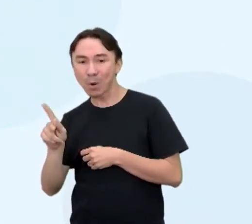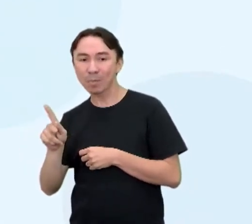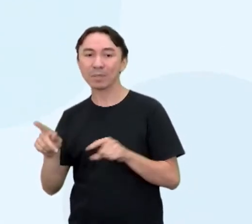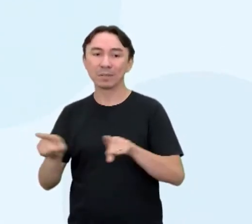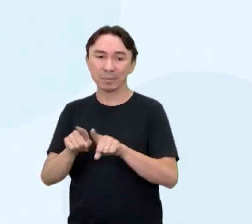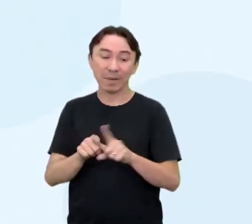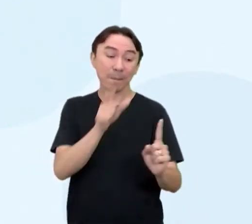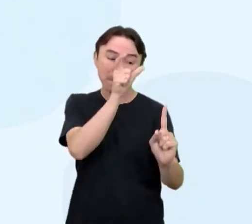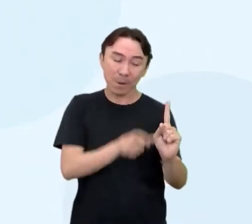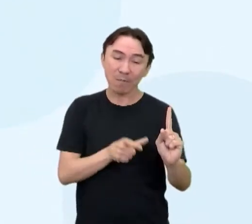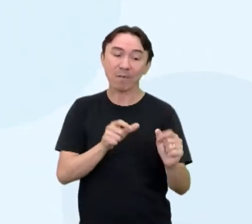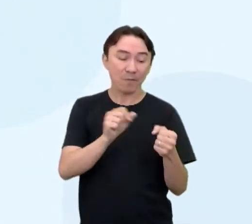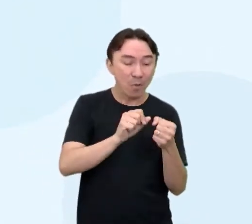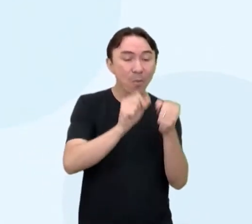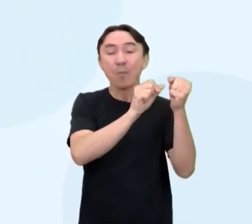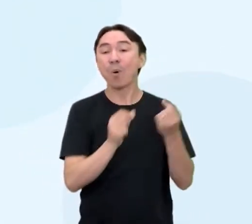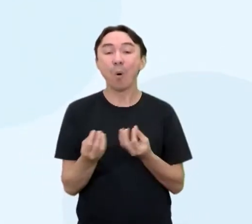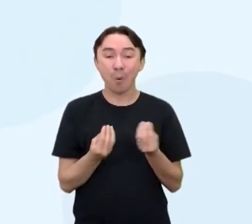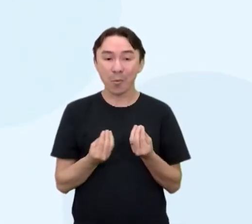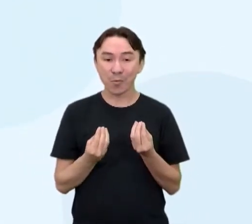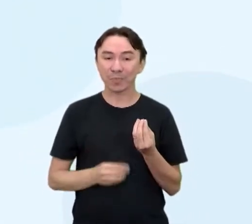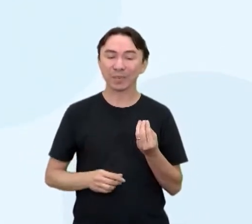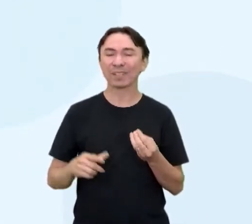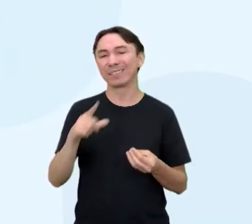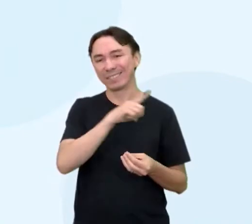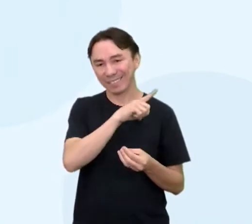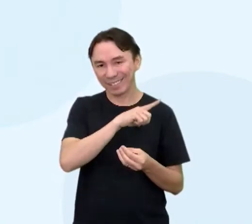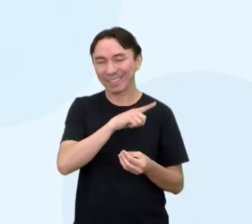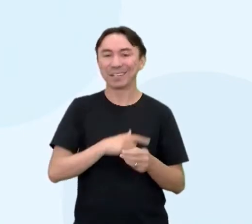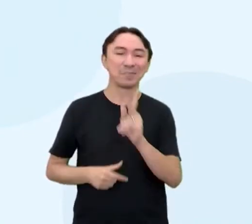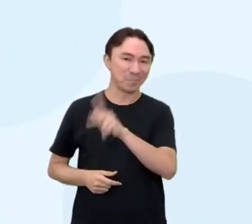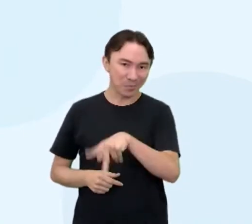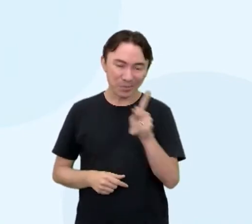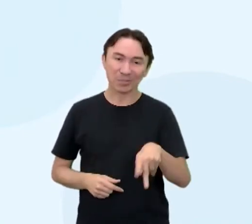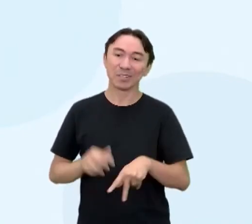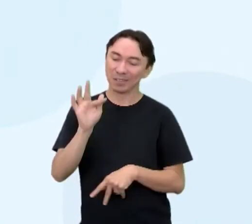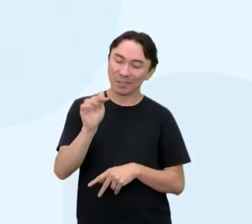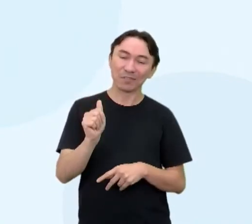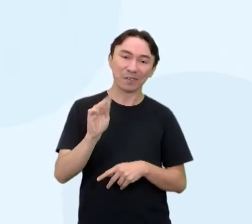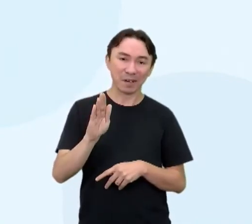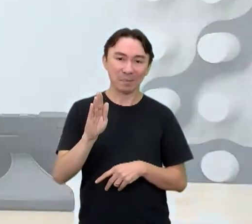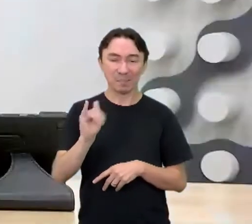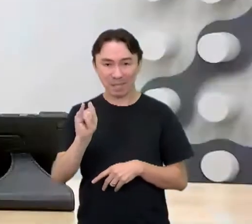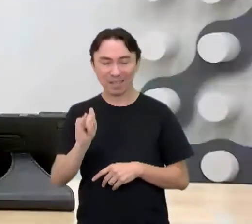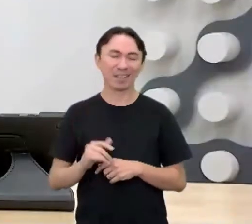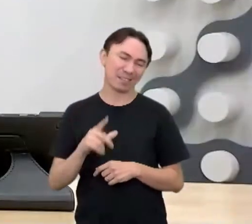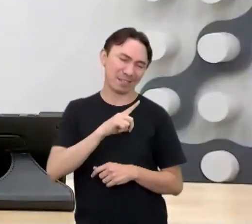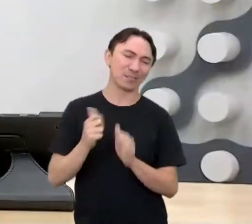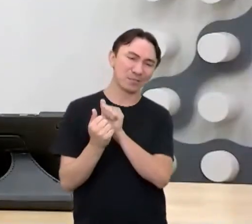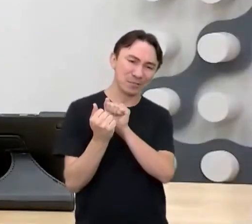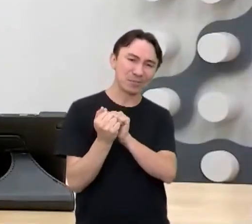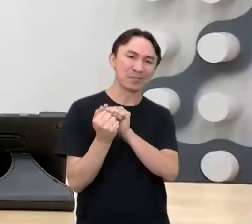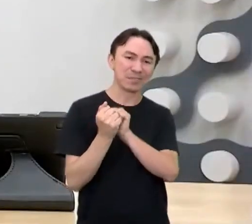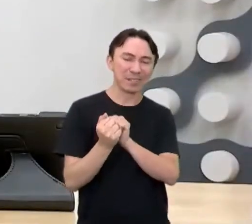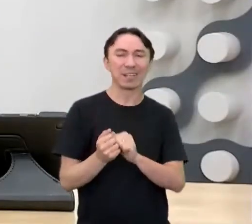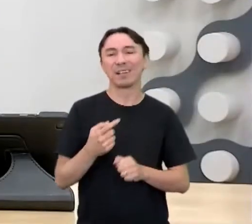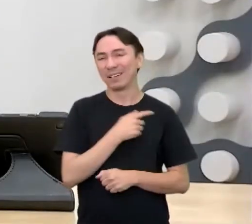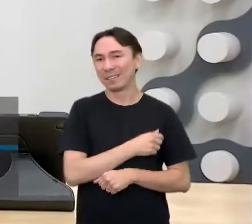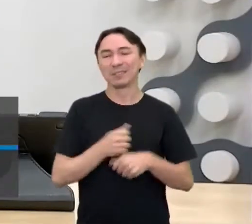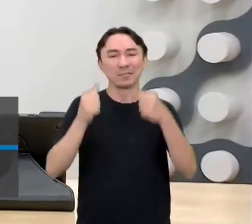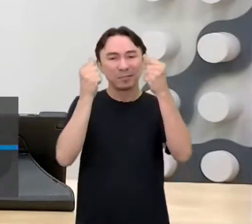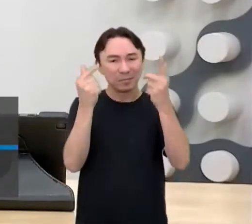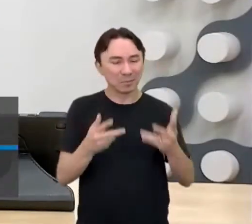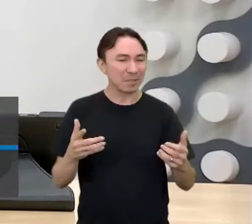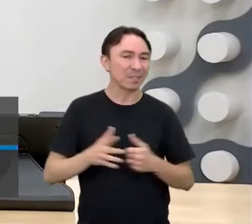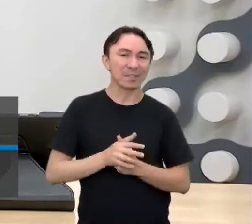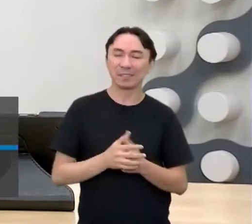personagem. Na aula anterior, a prof. Fabi esteve aqui com a gente e ela trouxe um pouquinho desse universo geek,